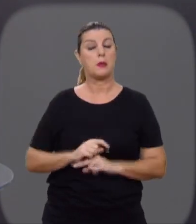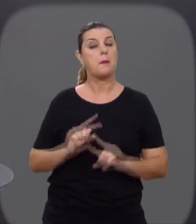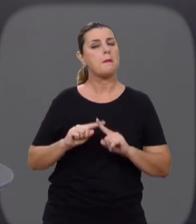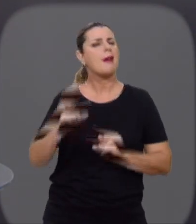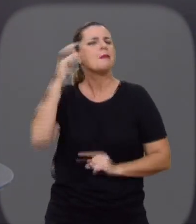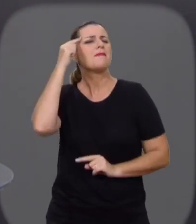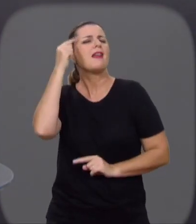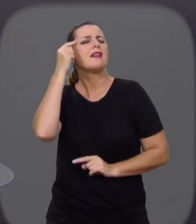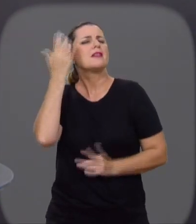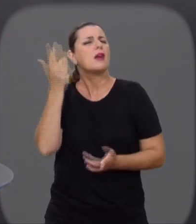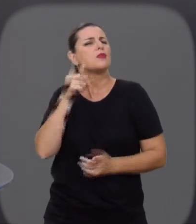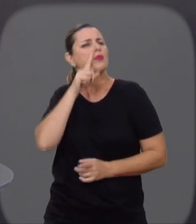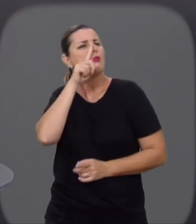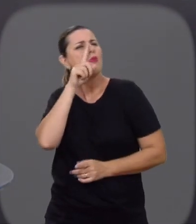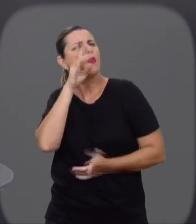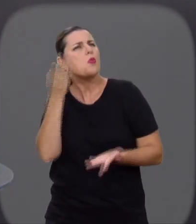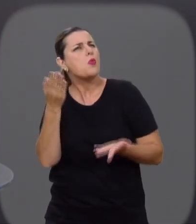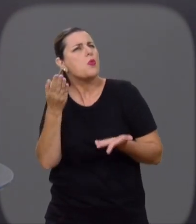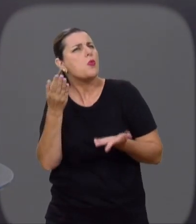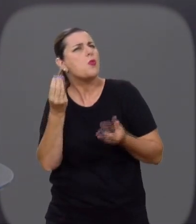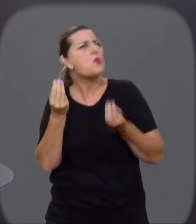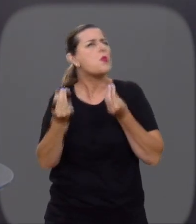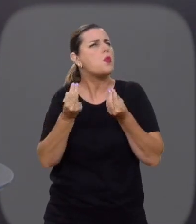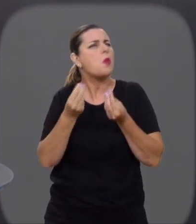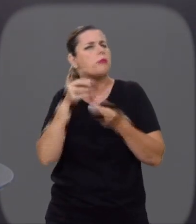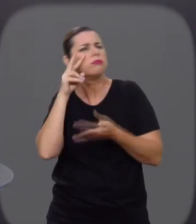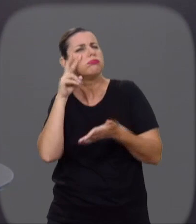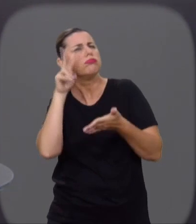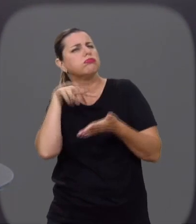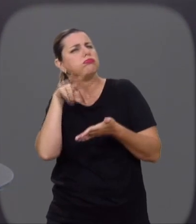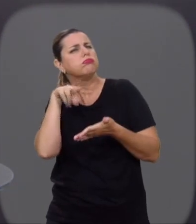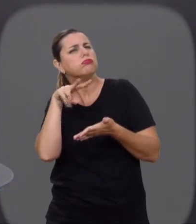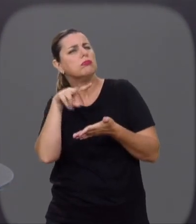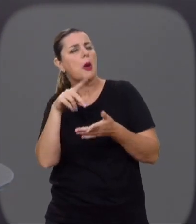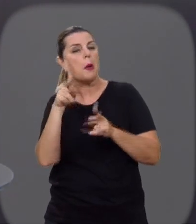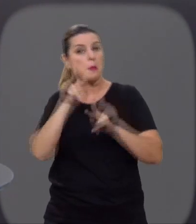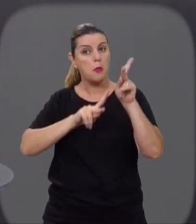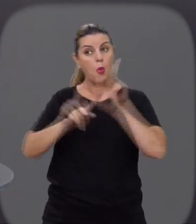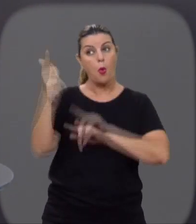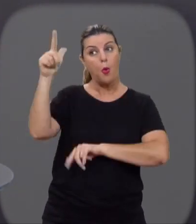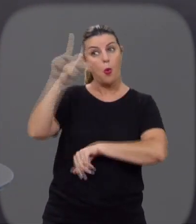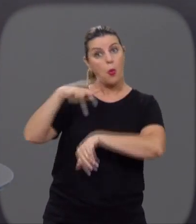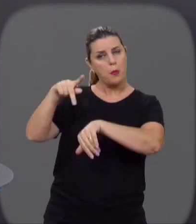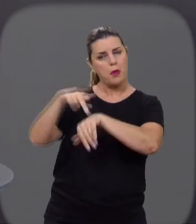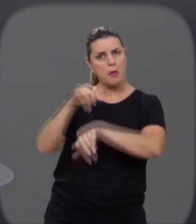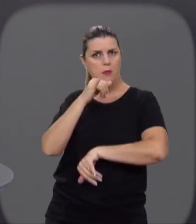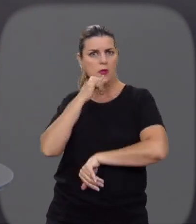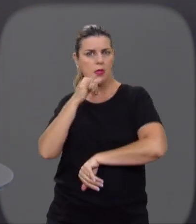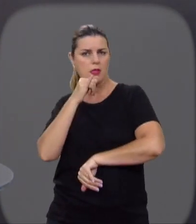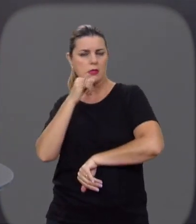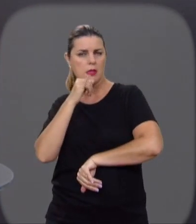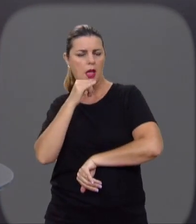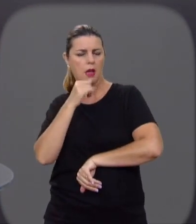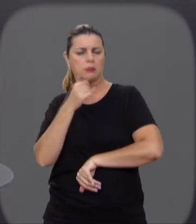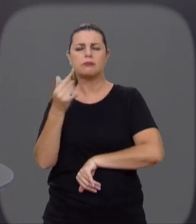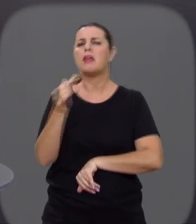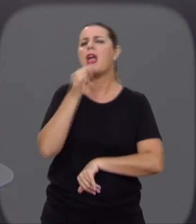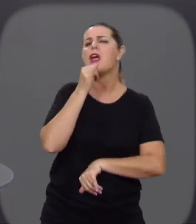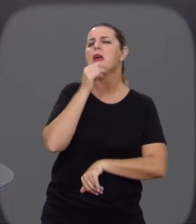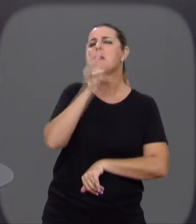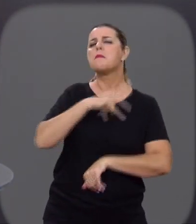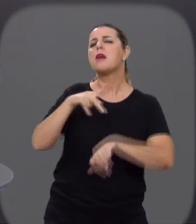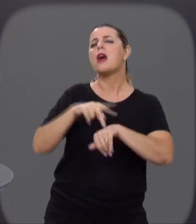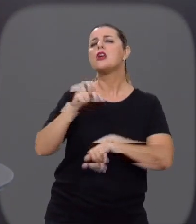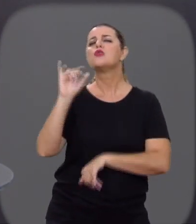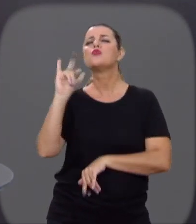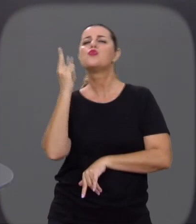pensarmos com bastante cautela e cuidado, se a gente analisar a população de outros países, por exemplo, nós podemos trazer o exemplo do